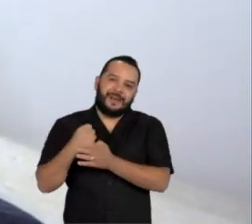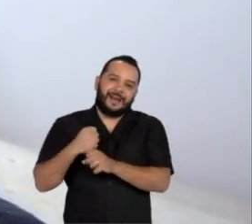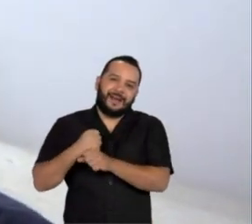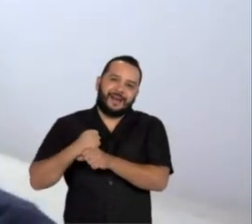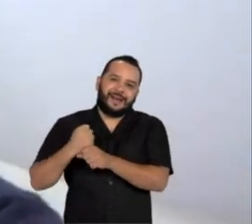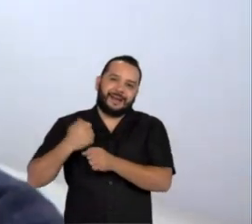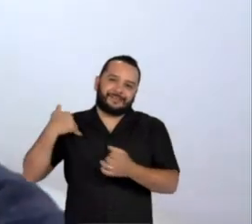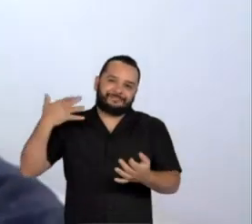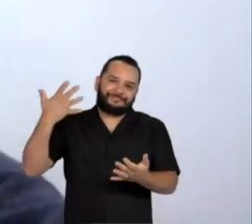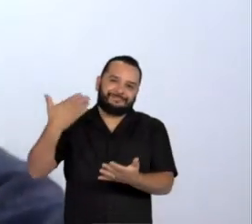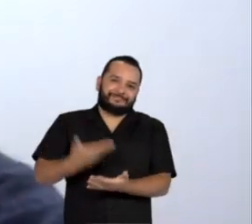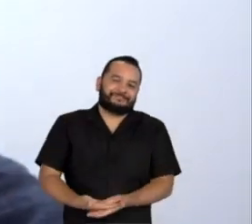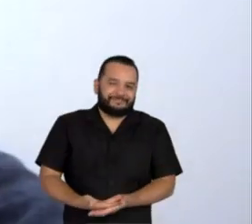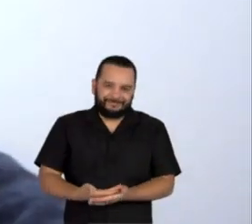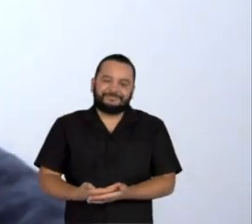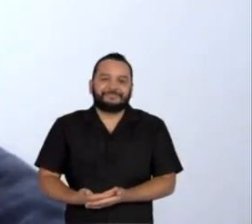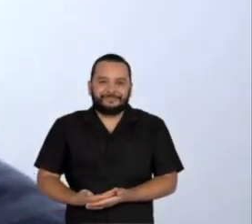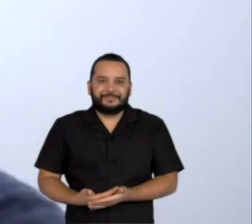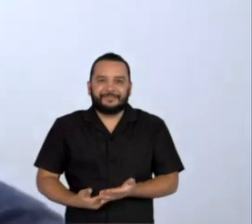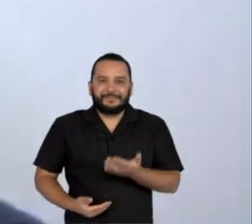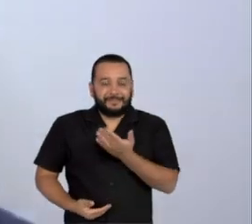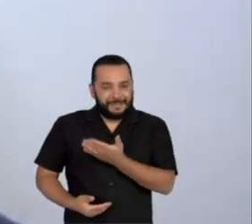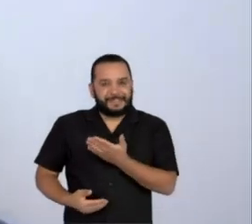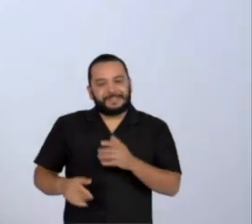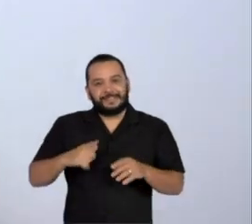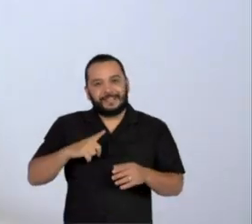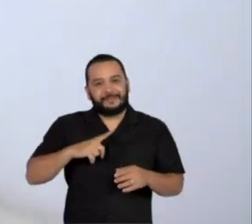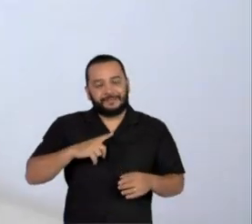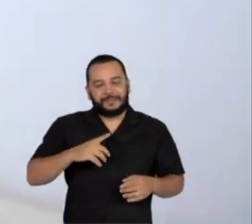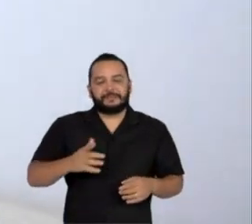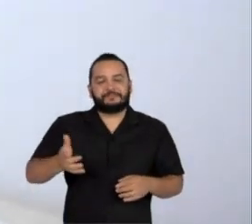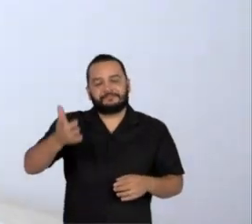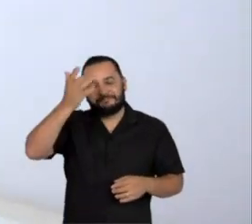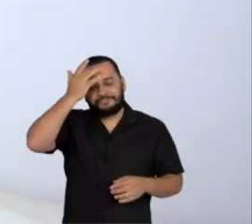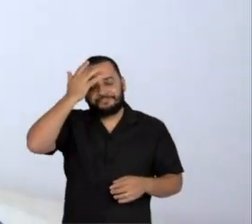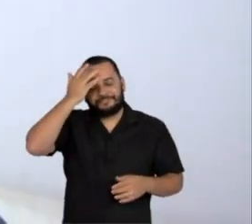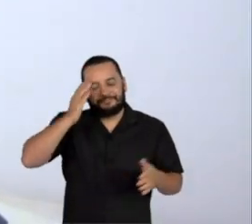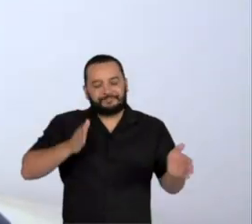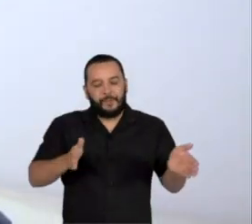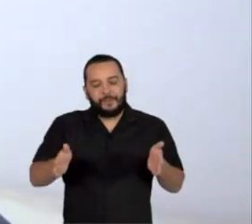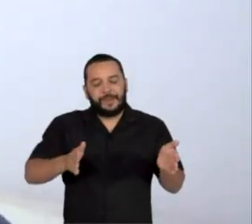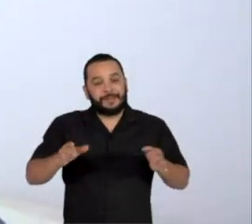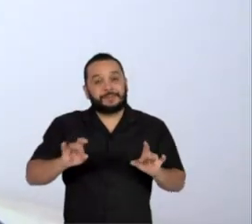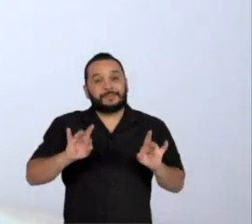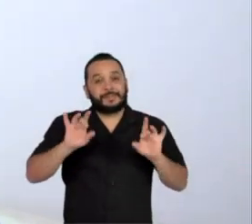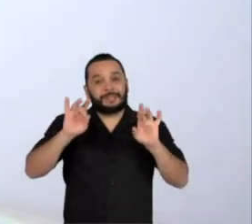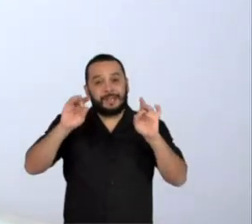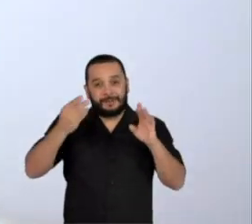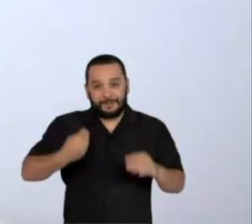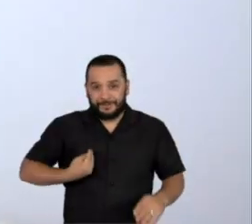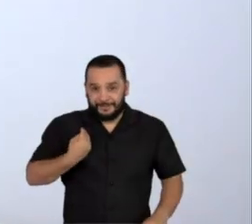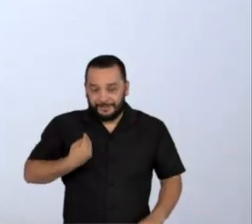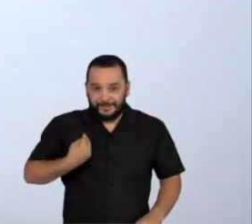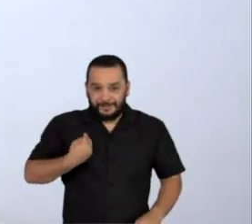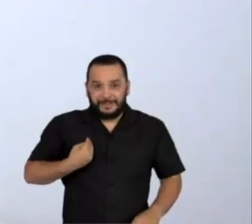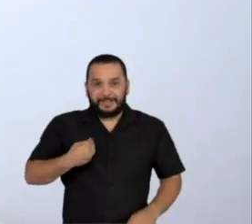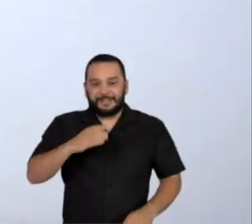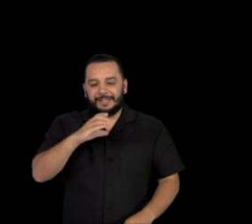mas Fina Estampa realmente foi um momento marcante nas nossas vidas, né? Com o